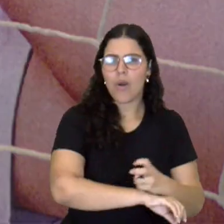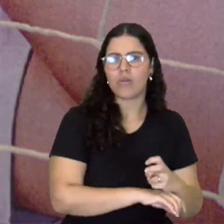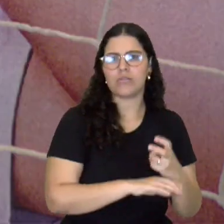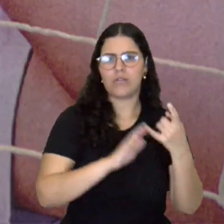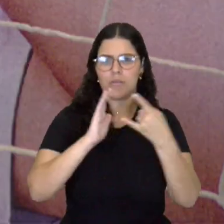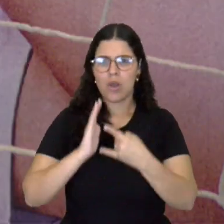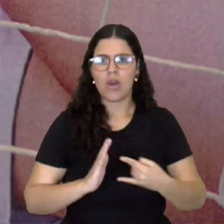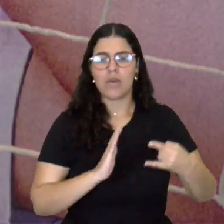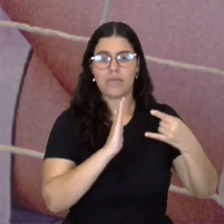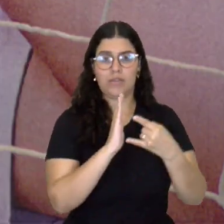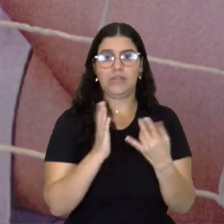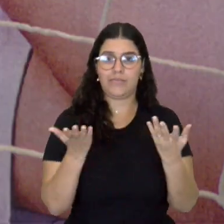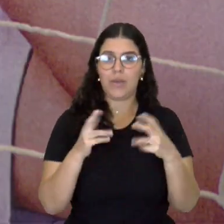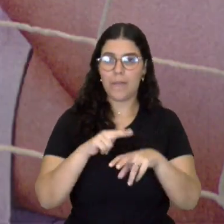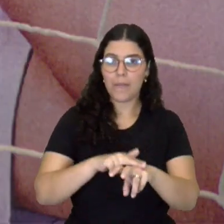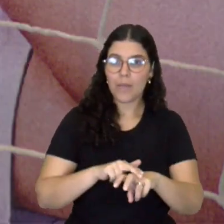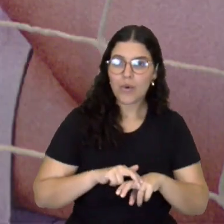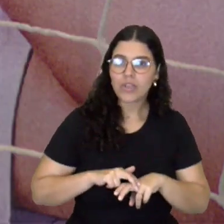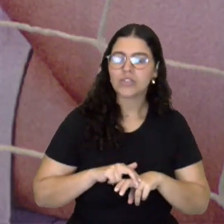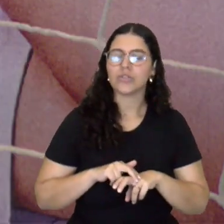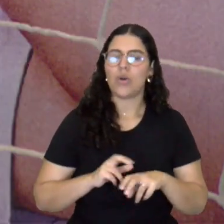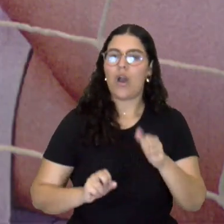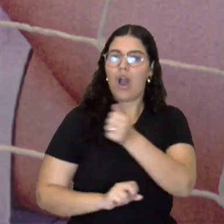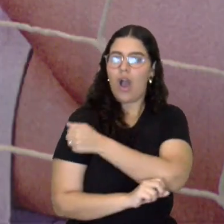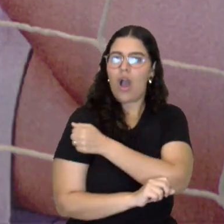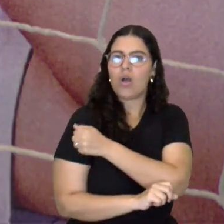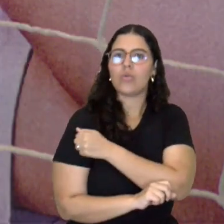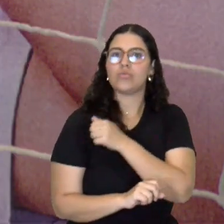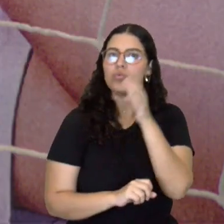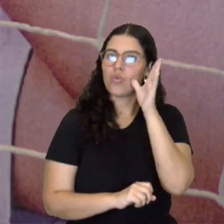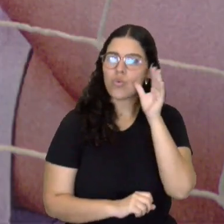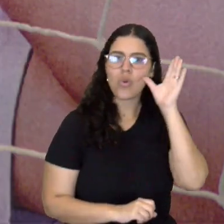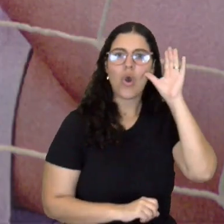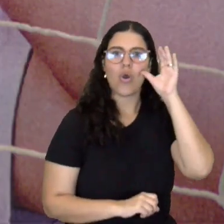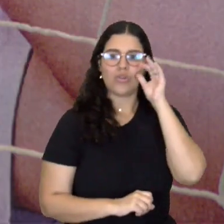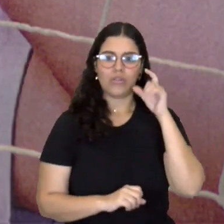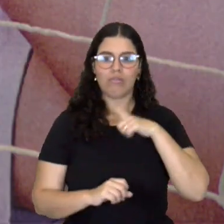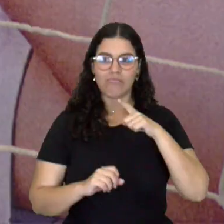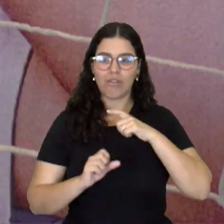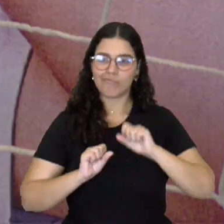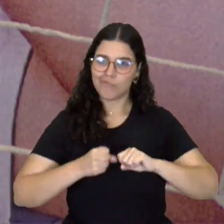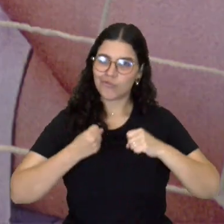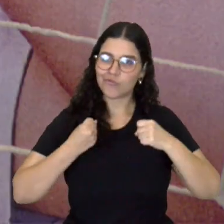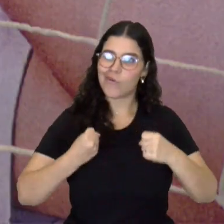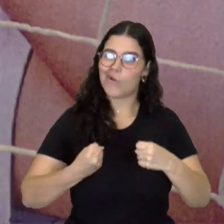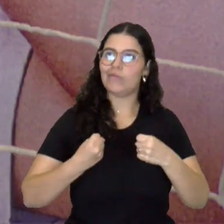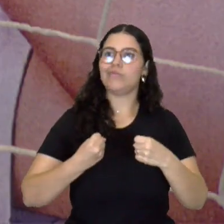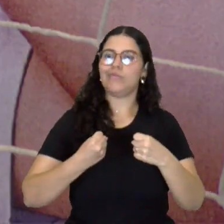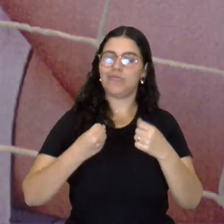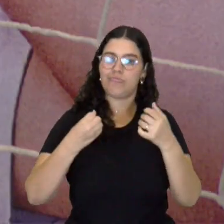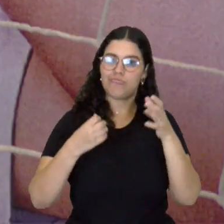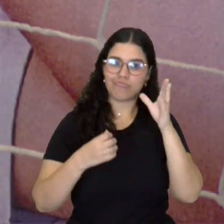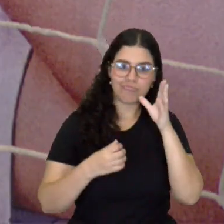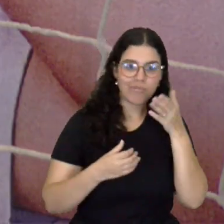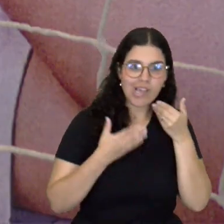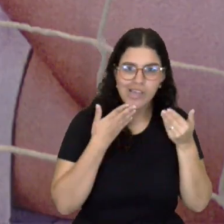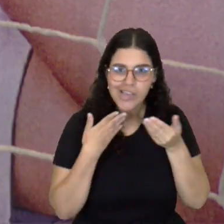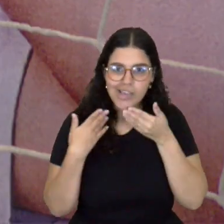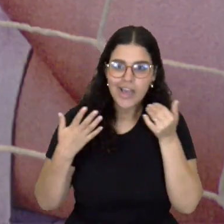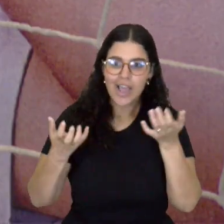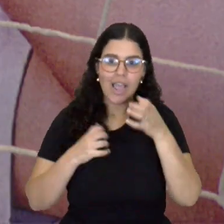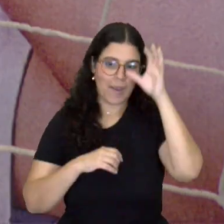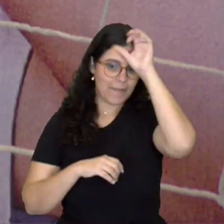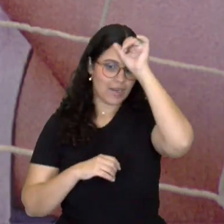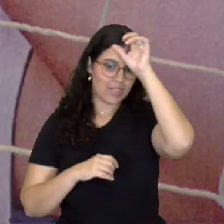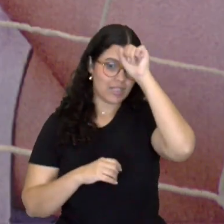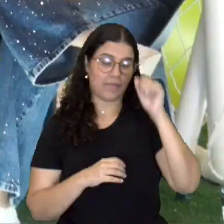que ele é interessado, que ele é engajado, que é boa parte da nossa rede, quando a gente tem uma rede, né, que eu sou muito grato por fazer parte da